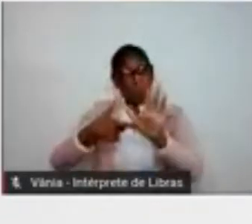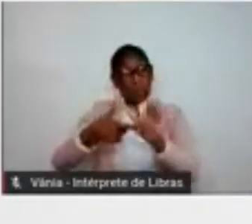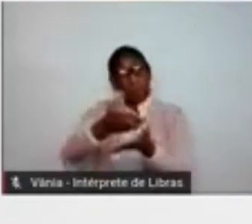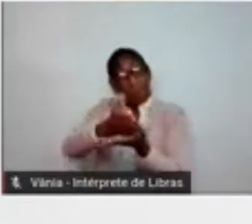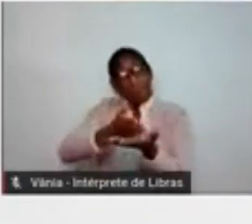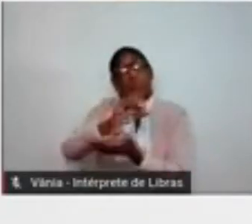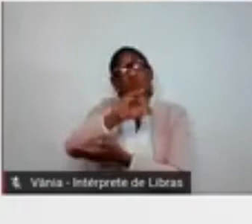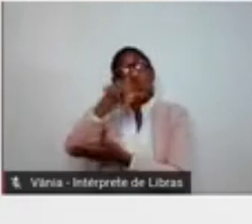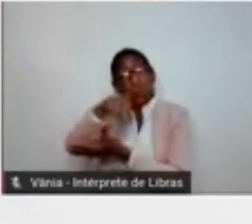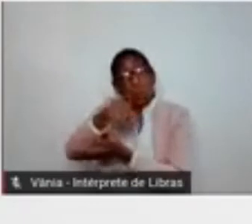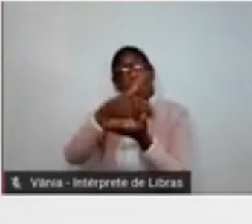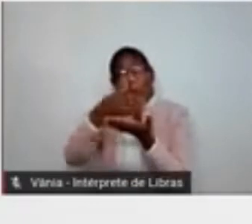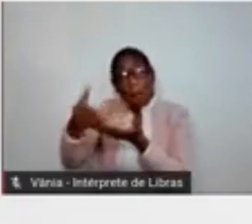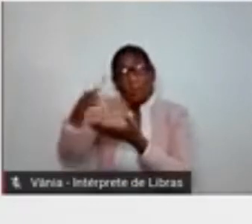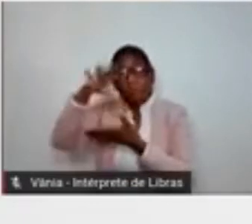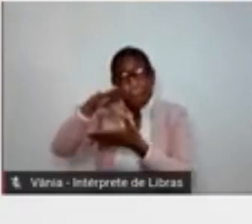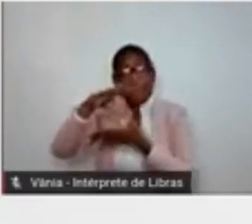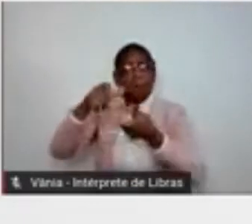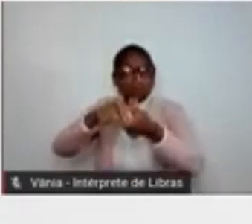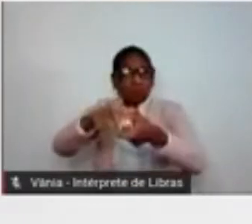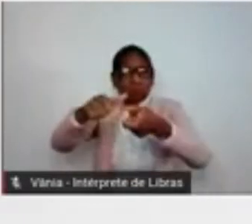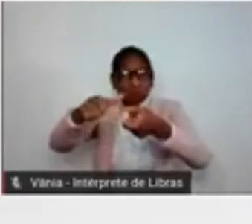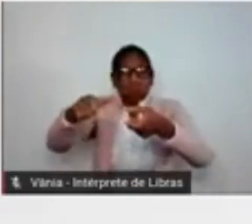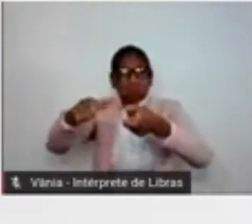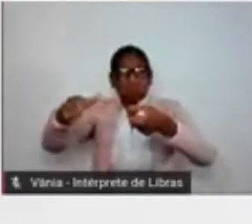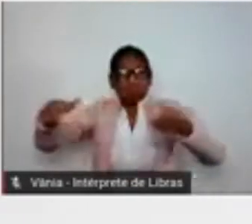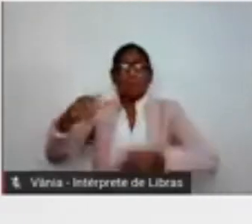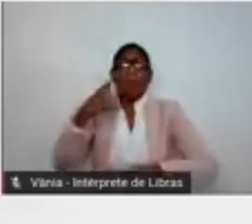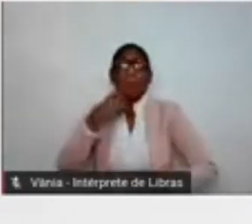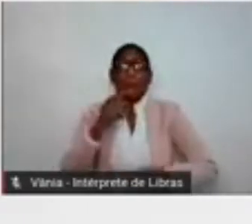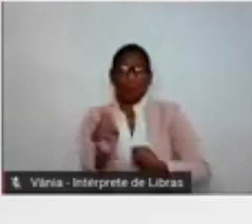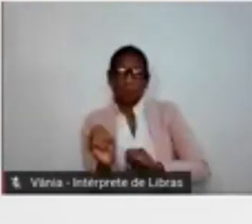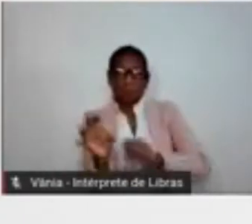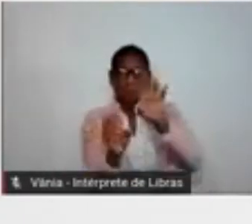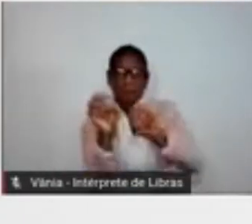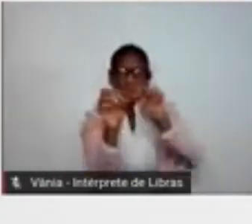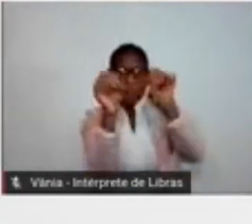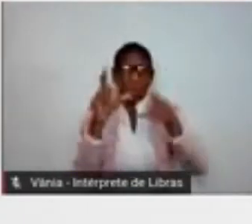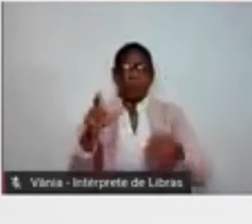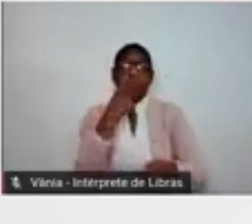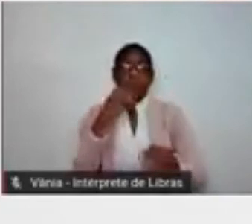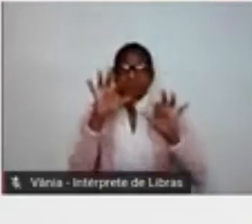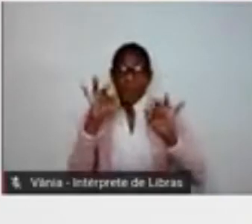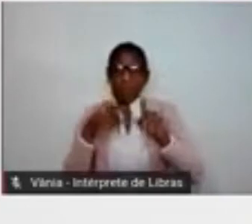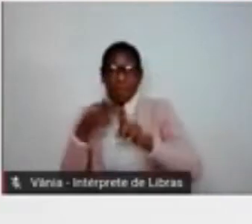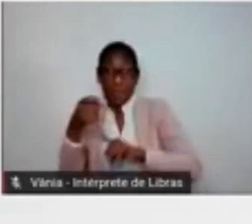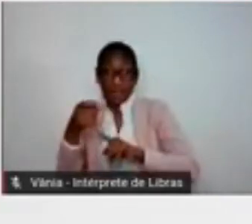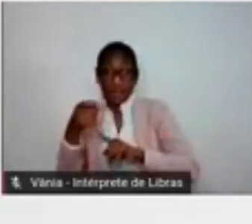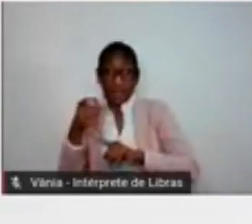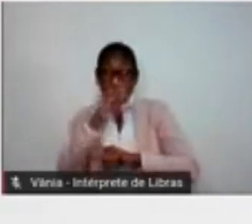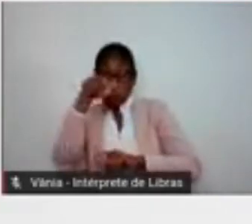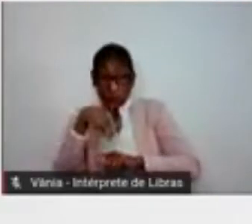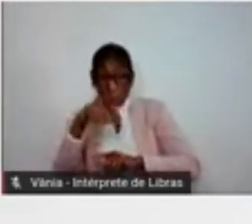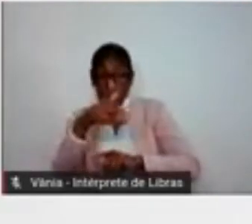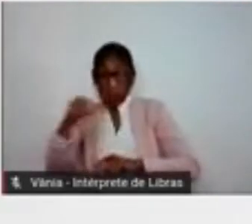junho que começam a aparecer mais regiões em bandeira vermelha, né? No final do mês de junho, início de julho, começam